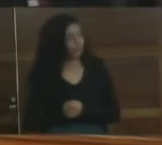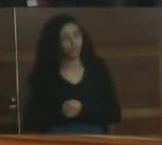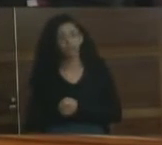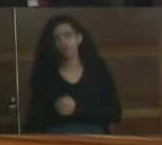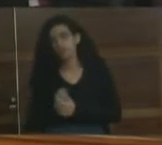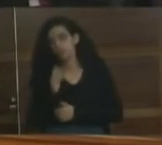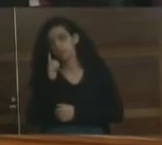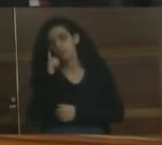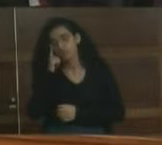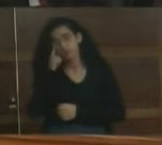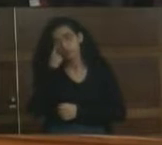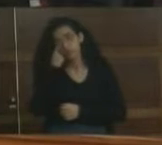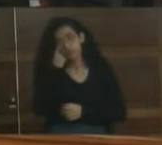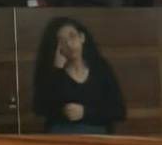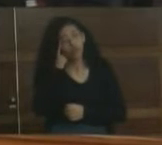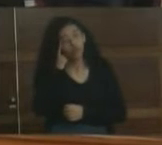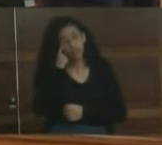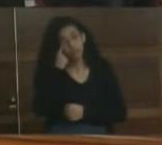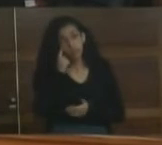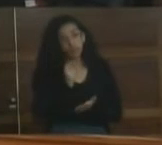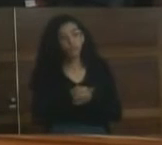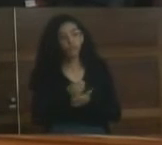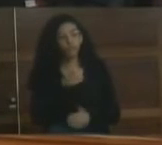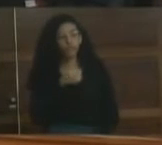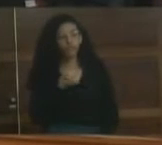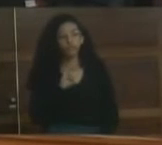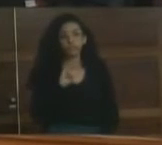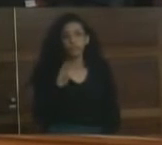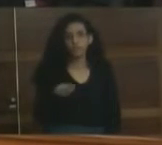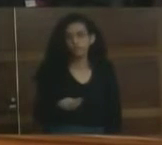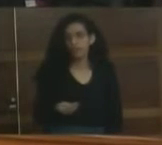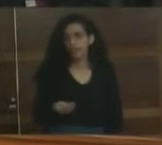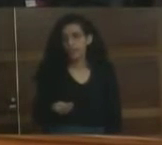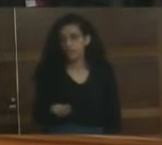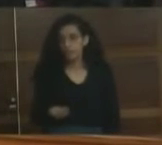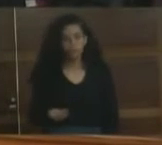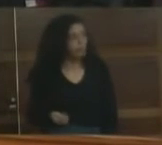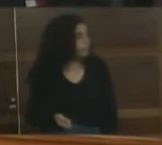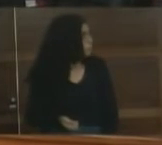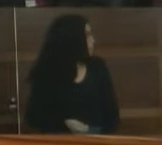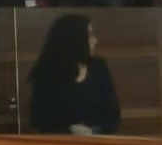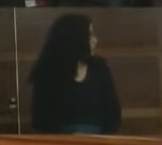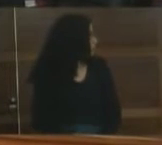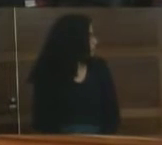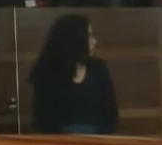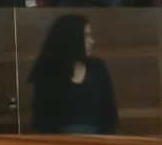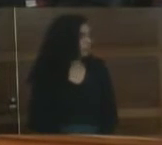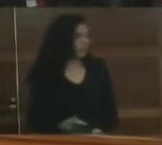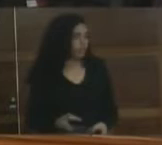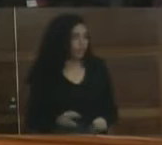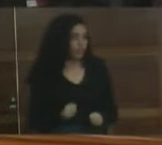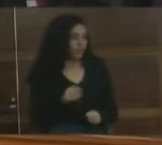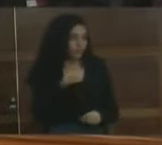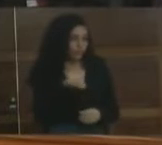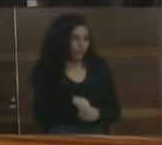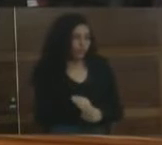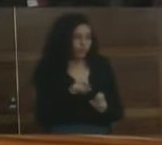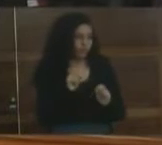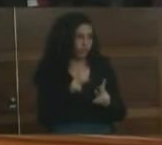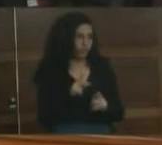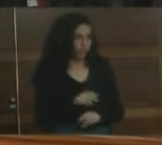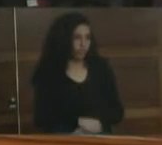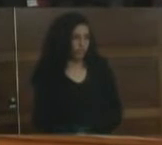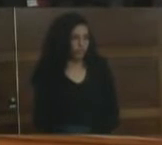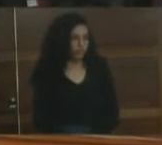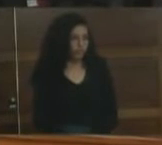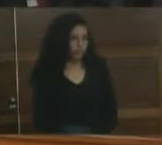tá nós estamos aqui obrigações tributárias 9 milhões seiscentos então tá tudo comportado águia tá bom